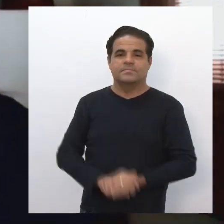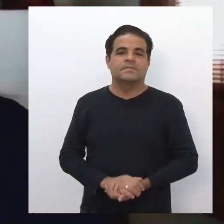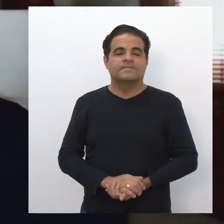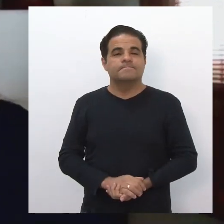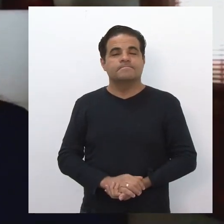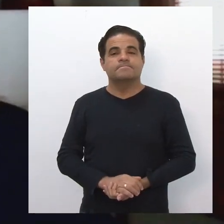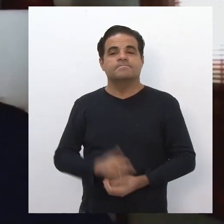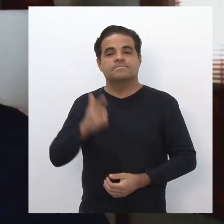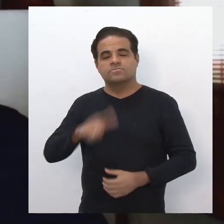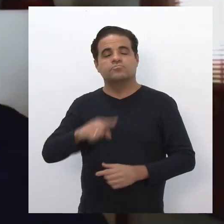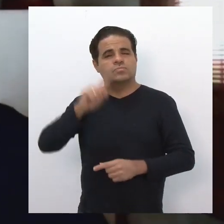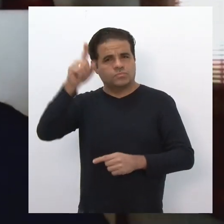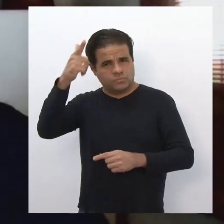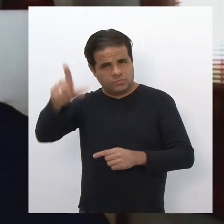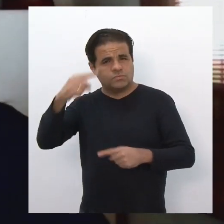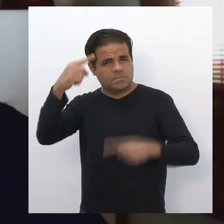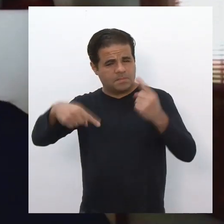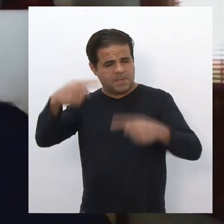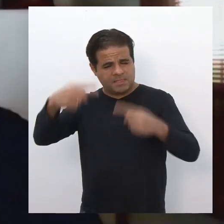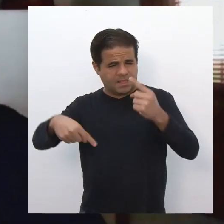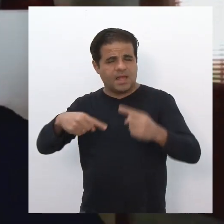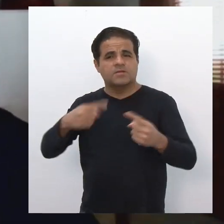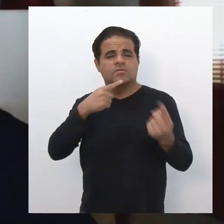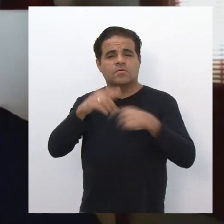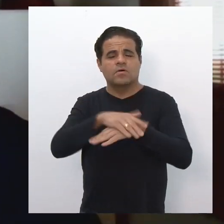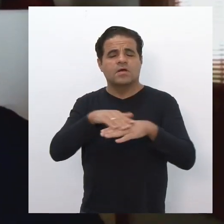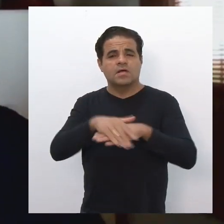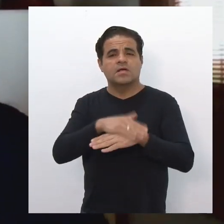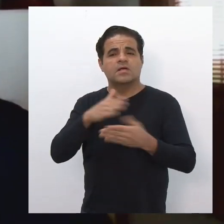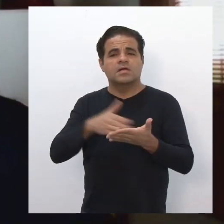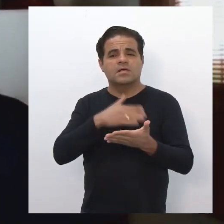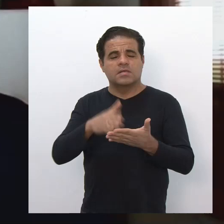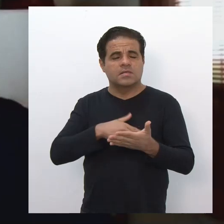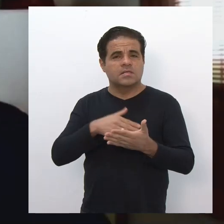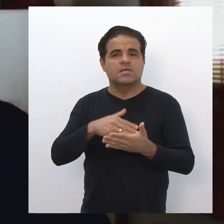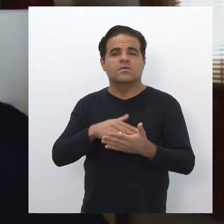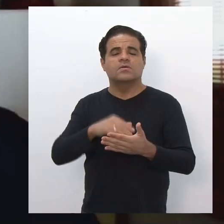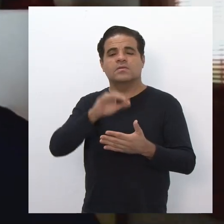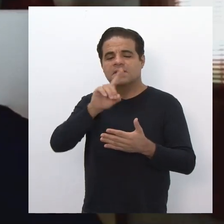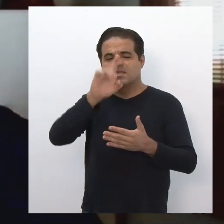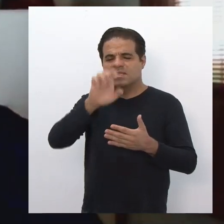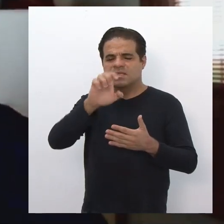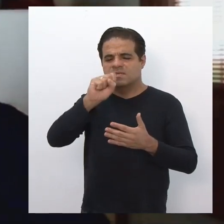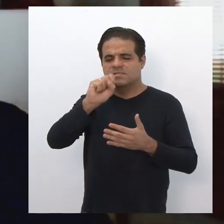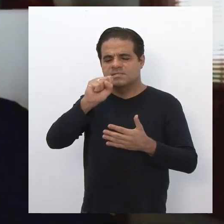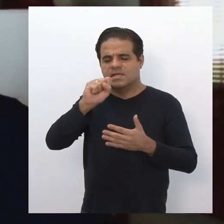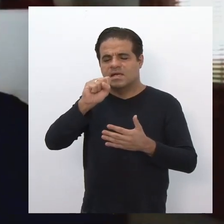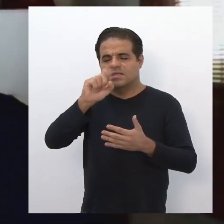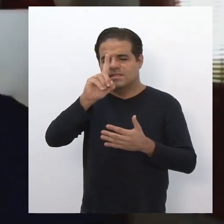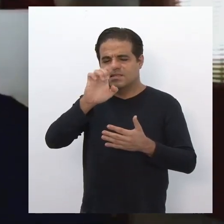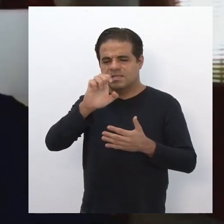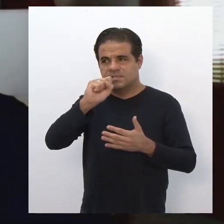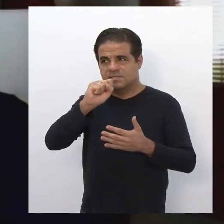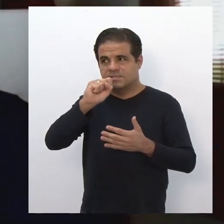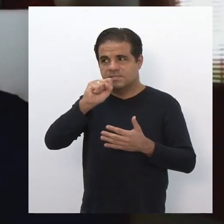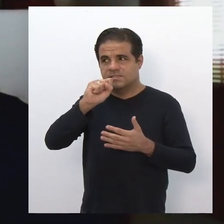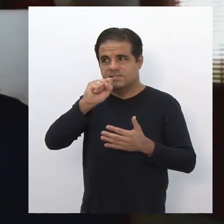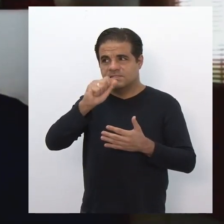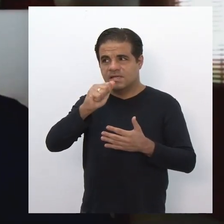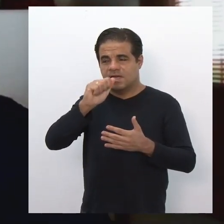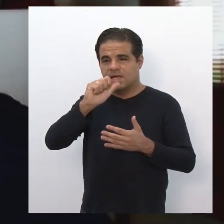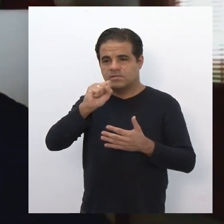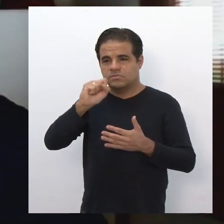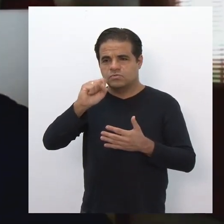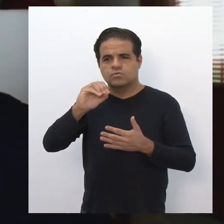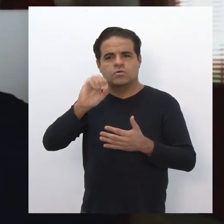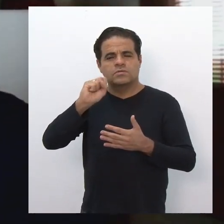O próximo debate será sobre o livro do Desassossego, de Fernando Pessoa, com data ainda